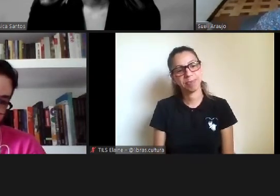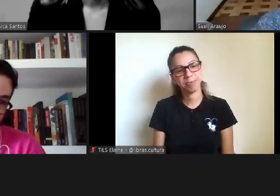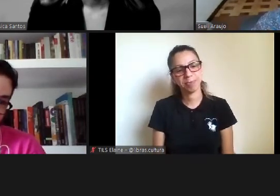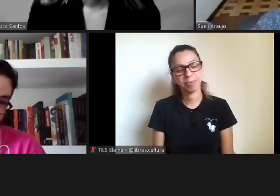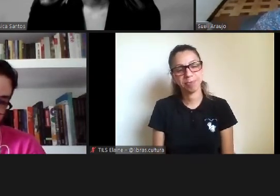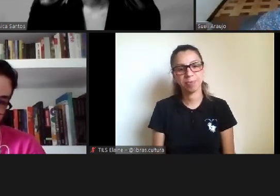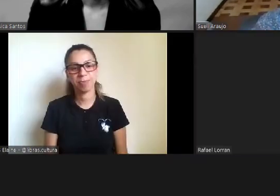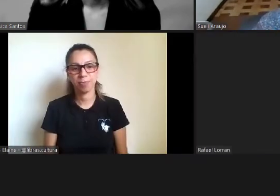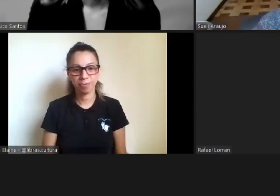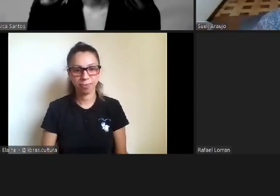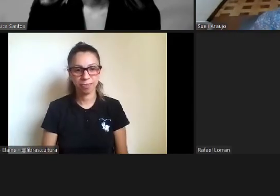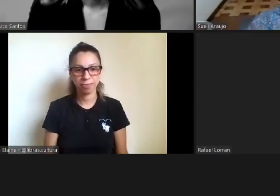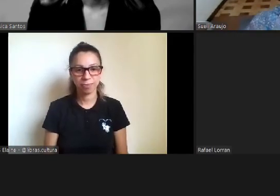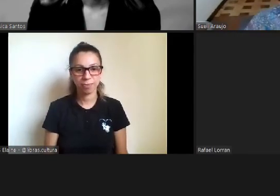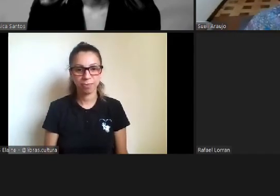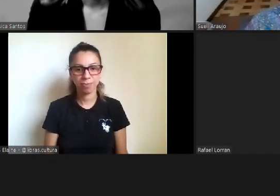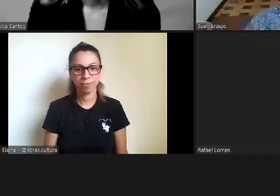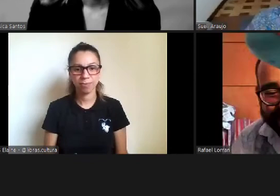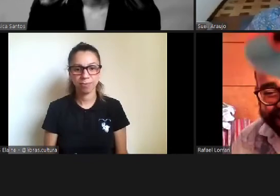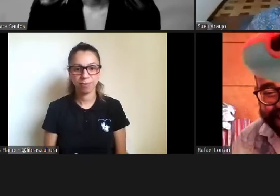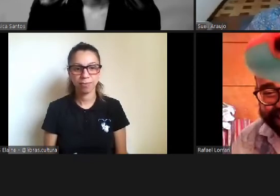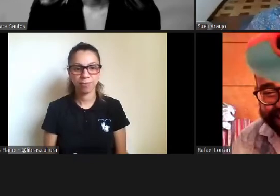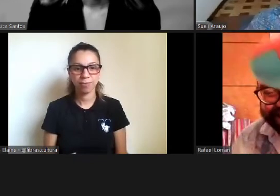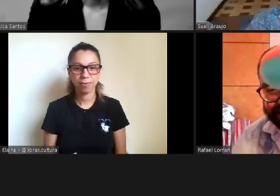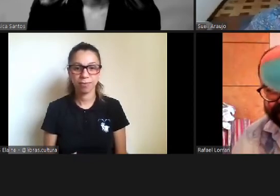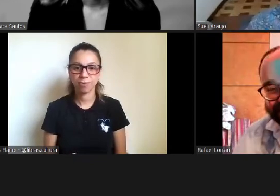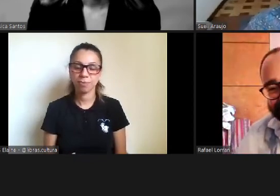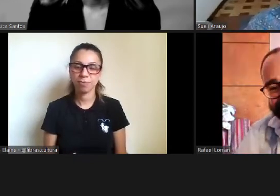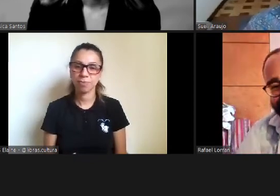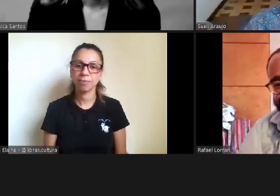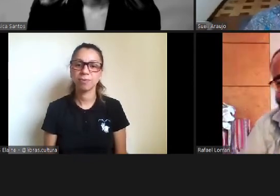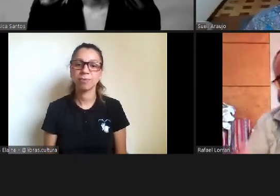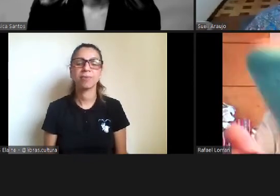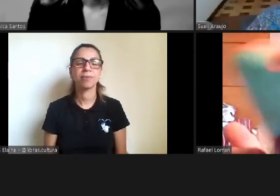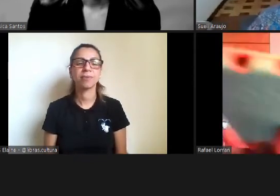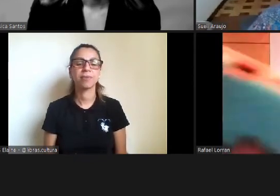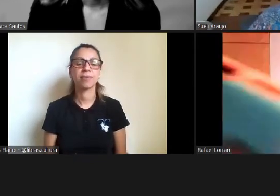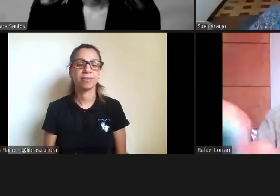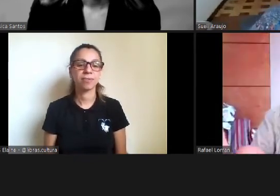Eu pra te ouvir, Jéssica, perfeitamente. É que bom.